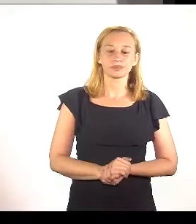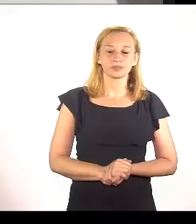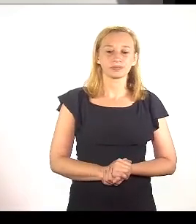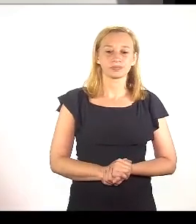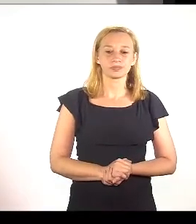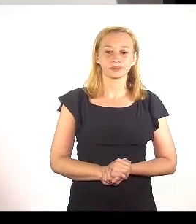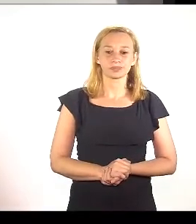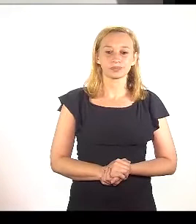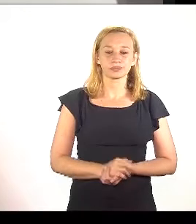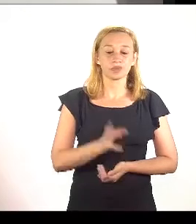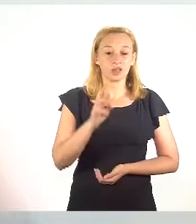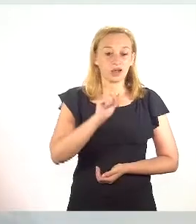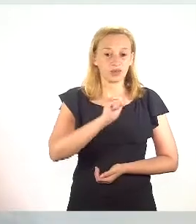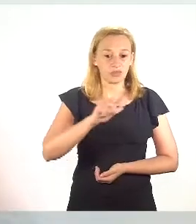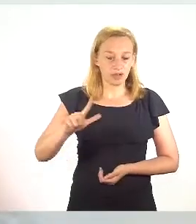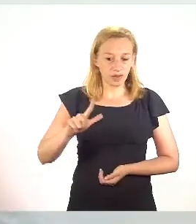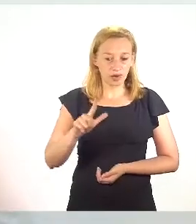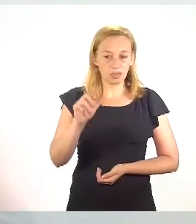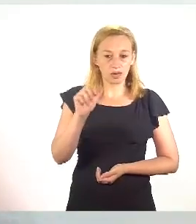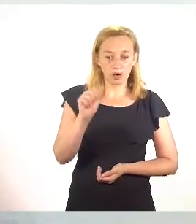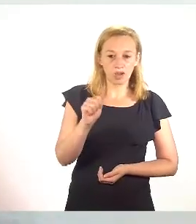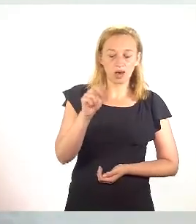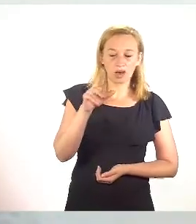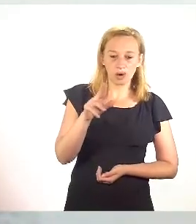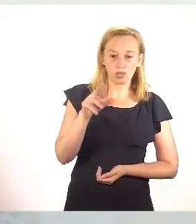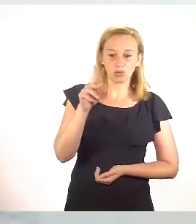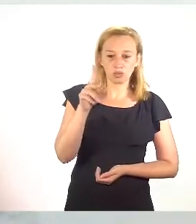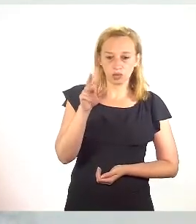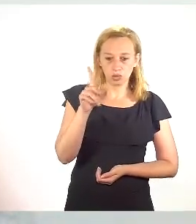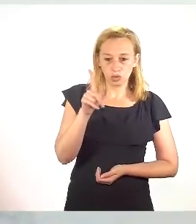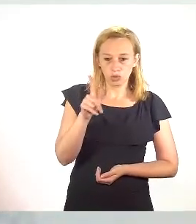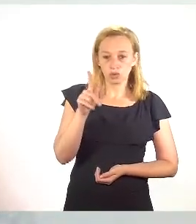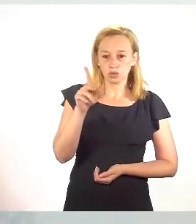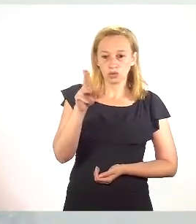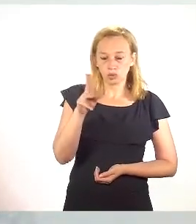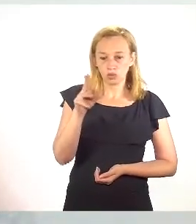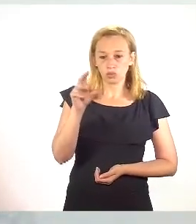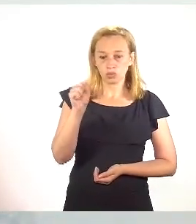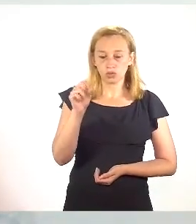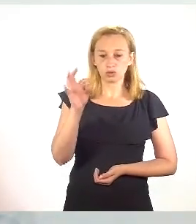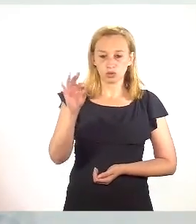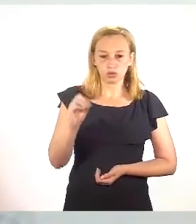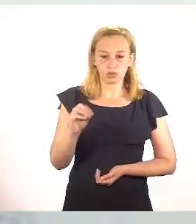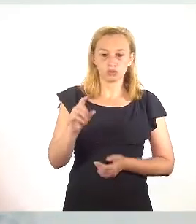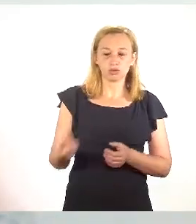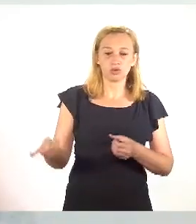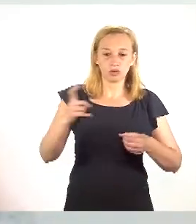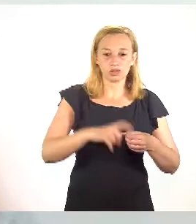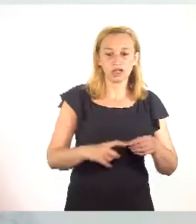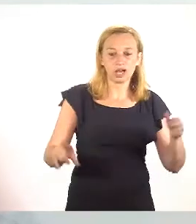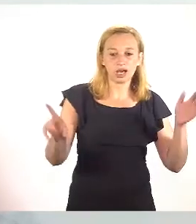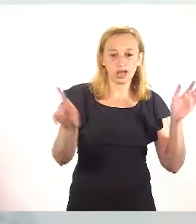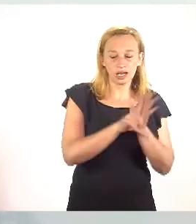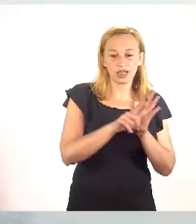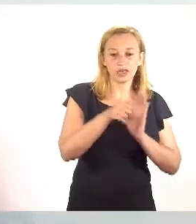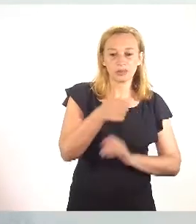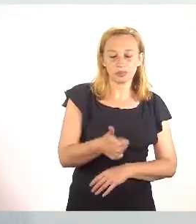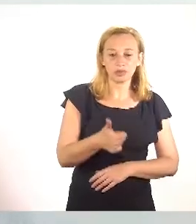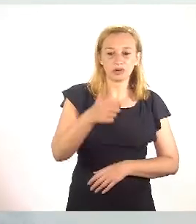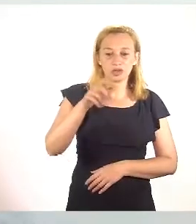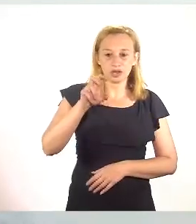Senhor Rafael Augusto Pena Franco, vou voltar à Lei 4.556, de